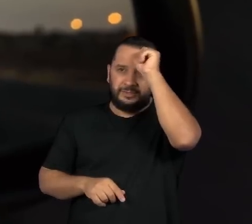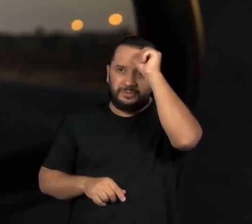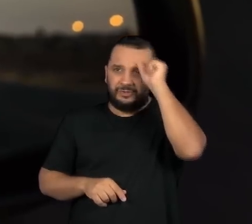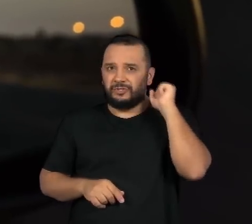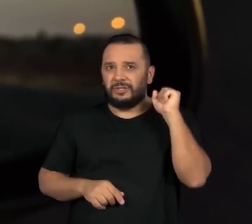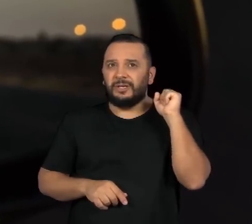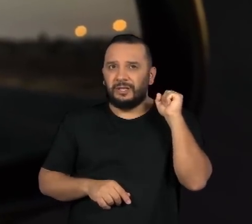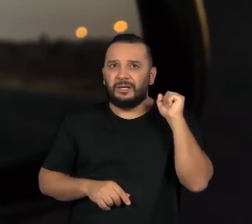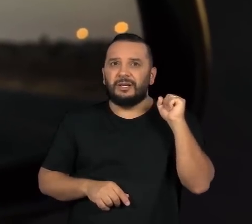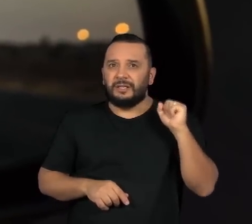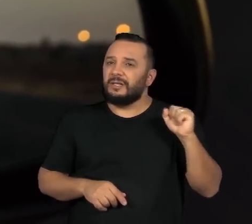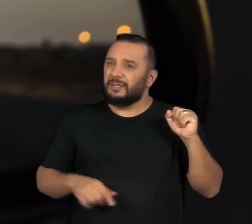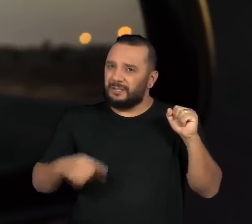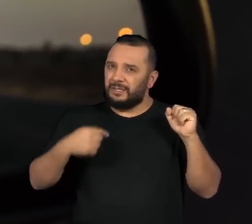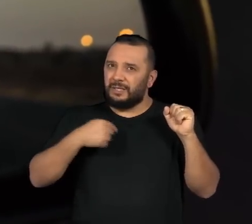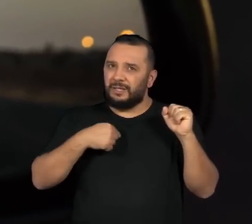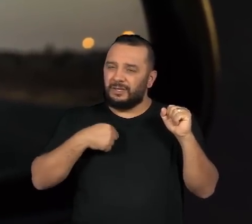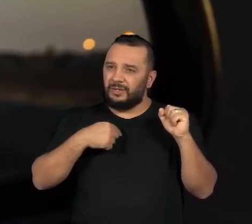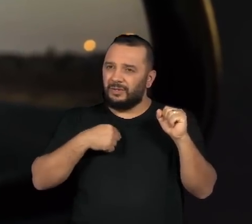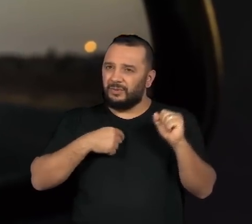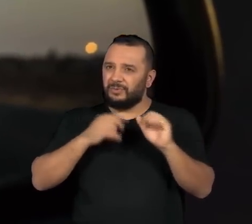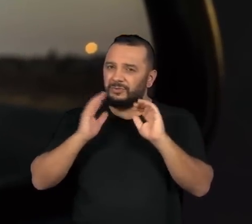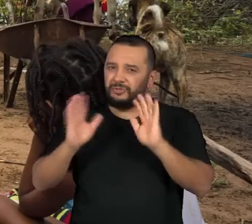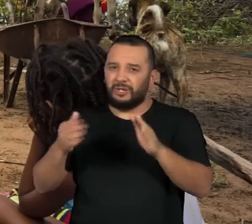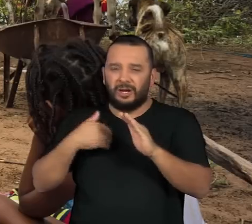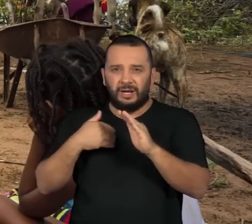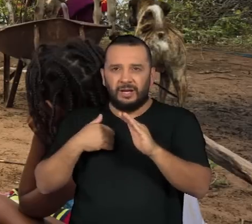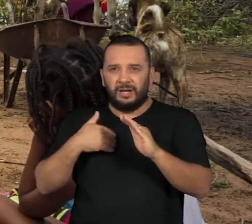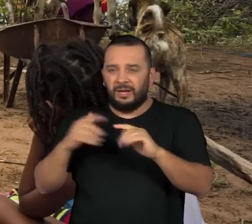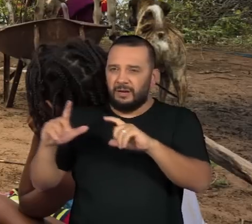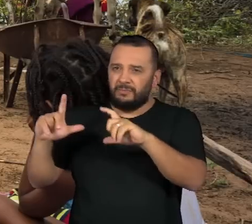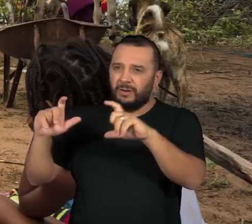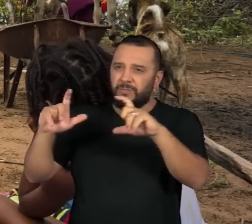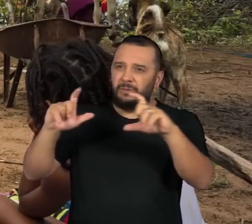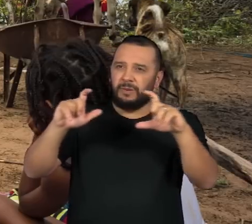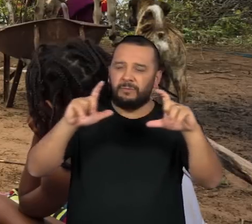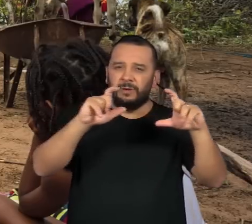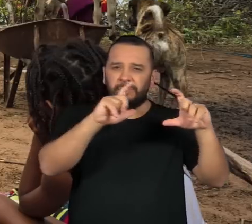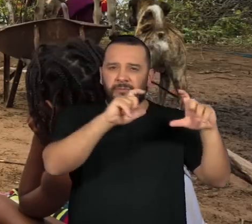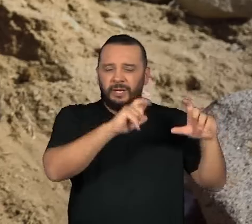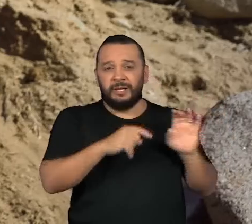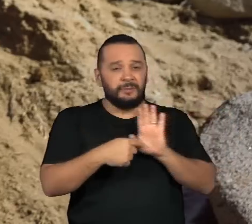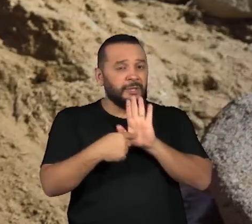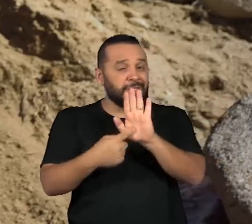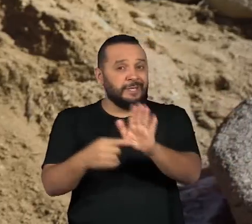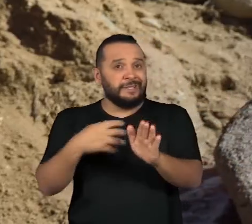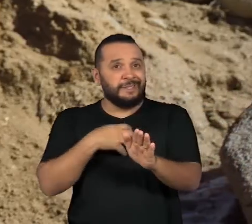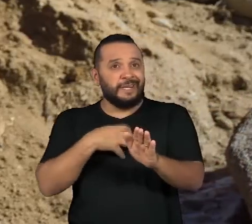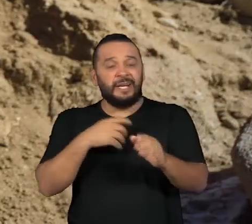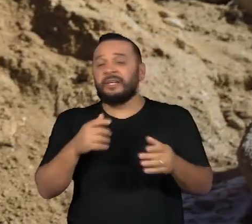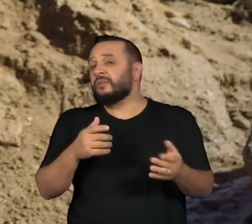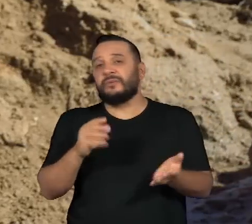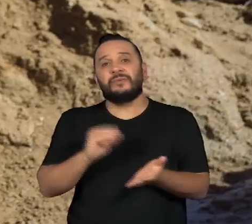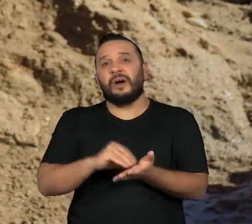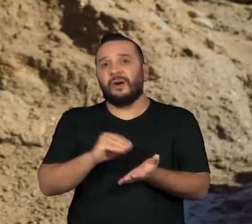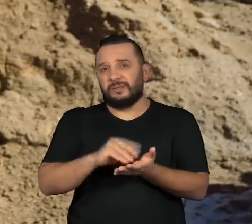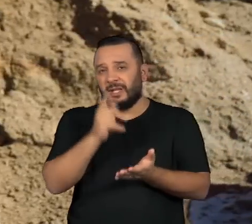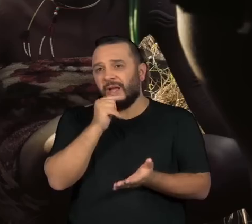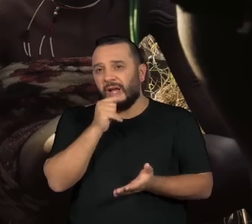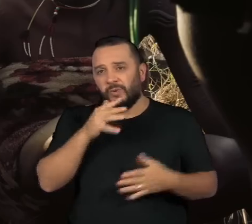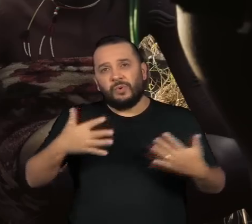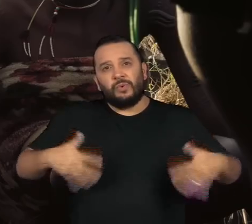eu tracei uma cobertura do planeta que nos desse uma dimensão bastante ampla desse drama da água que se vive hoje em